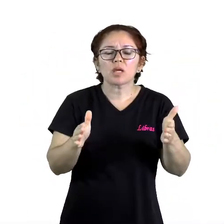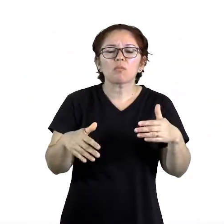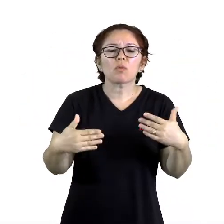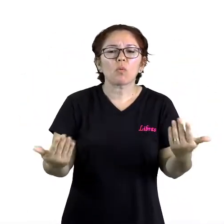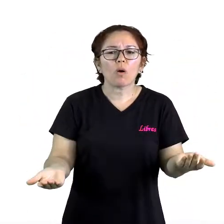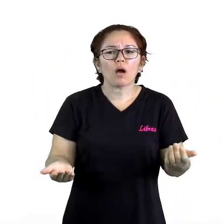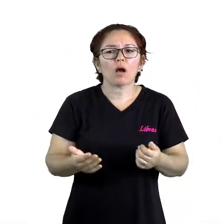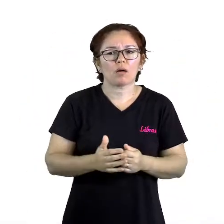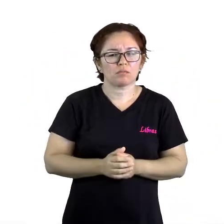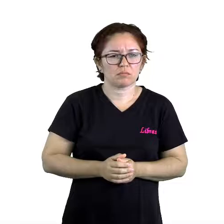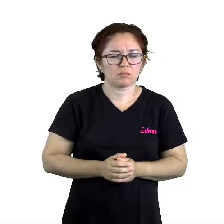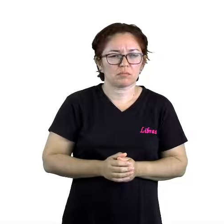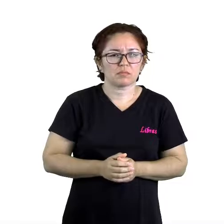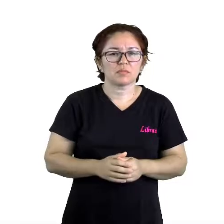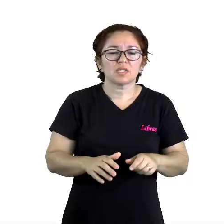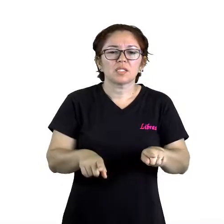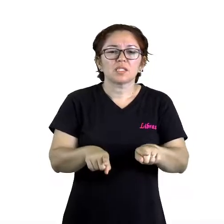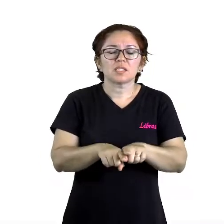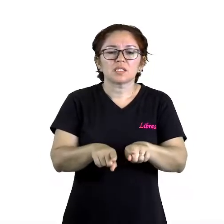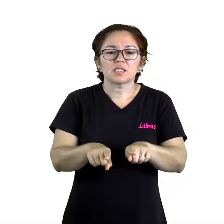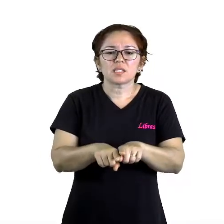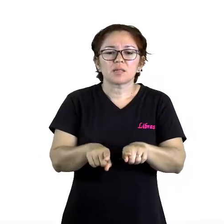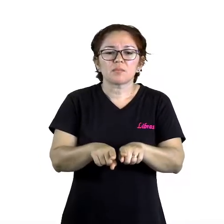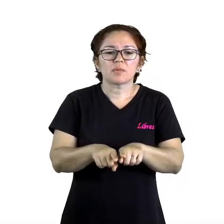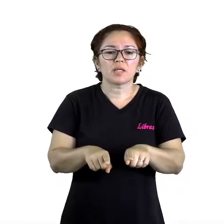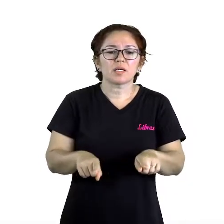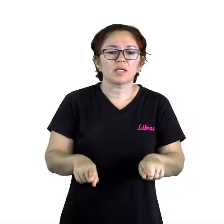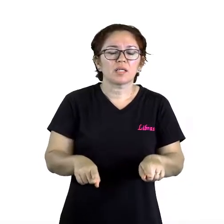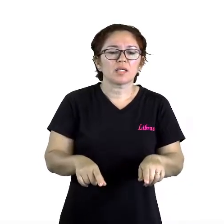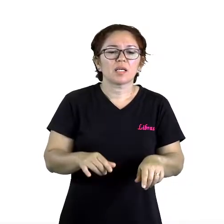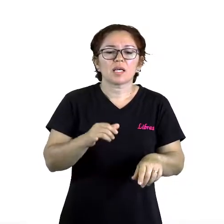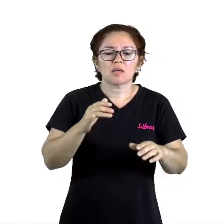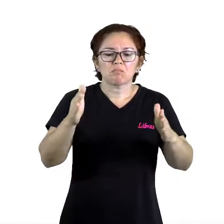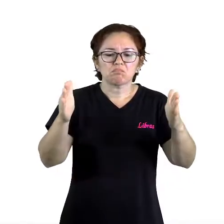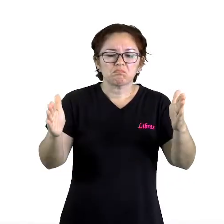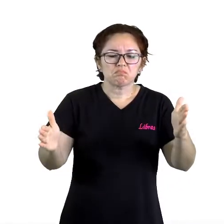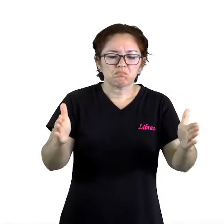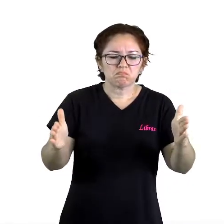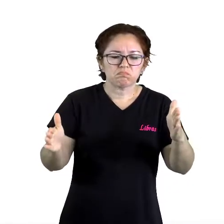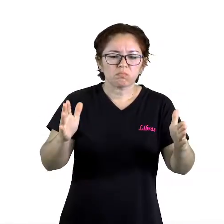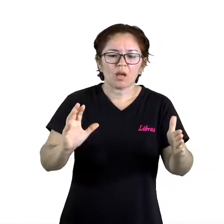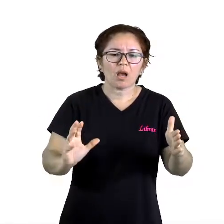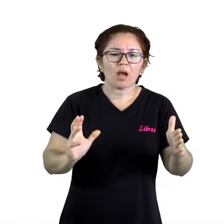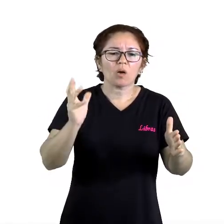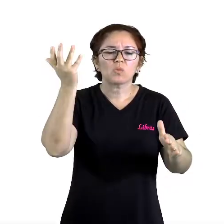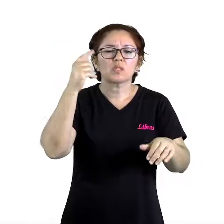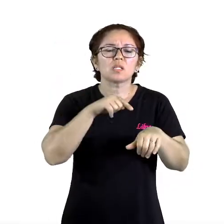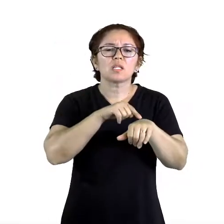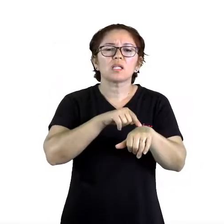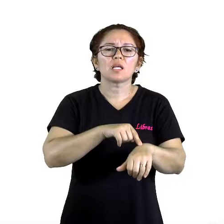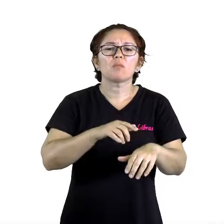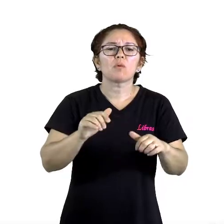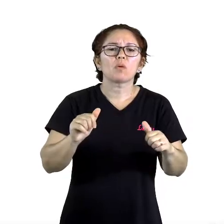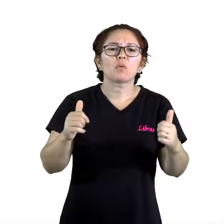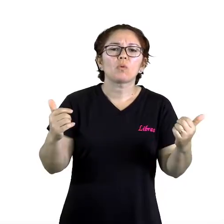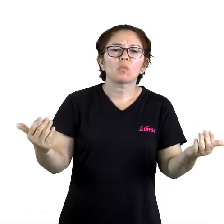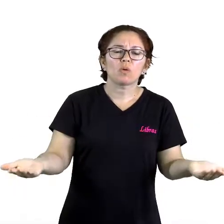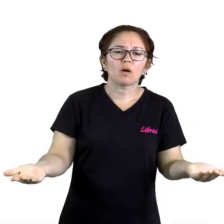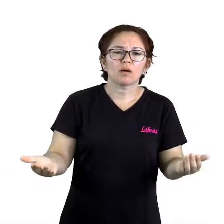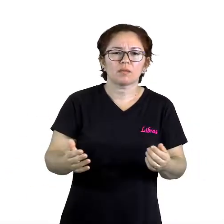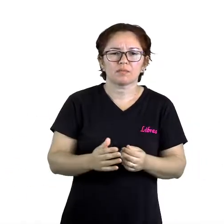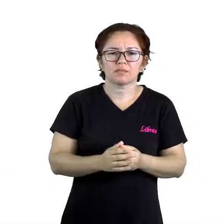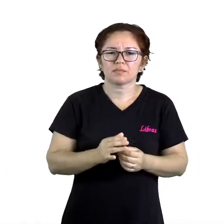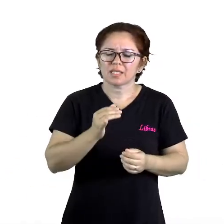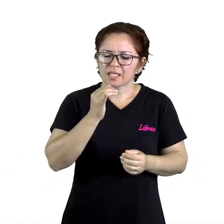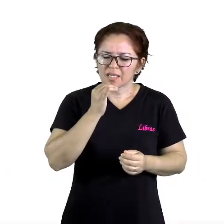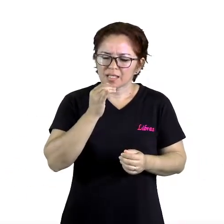exato em que as ações ocorreram? Pelos verbos usados, é possível saber se a ação ocorre no